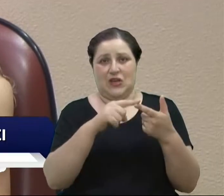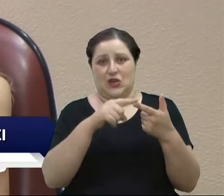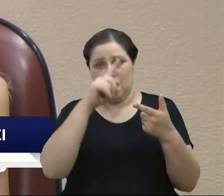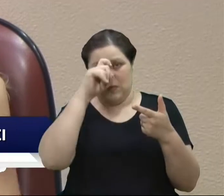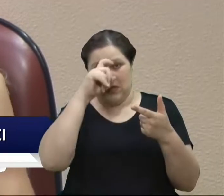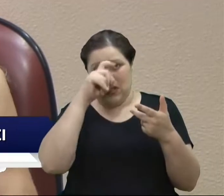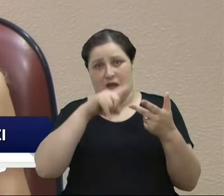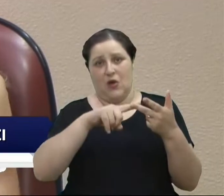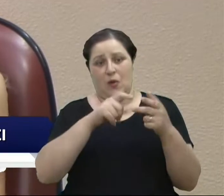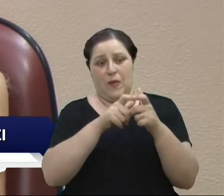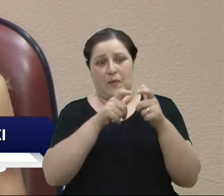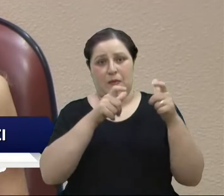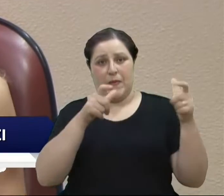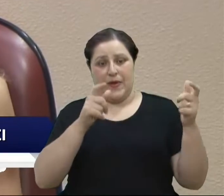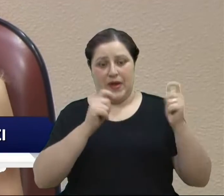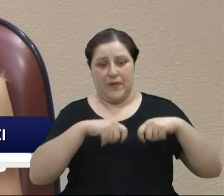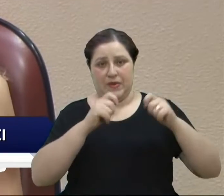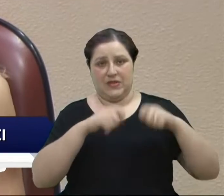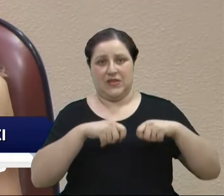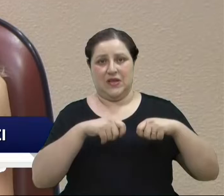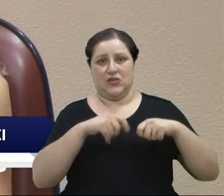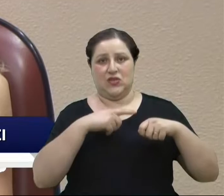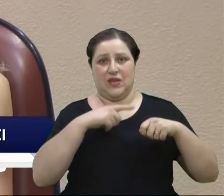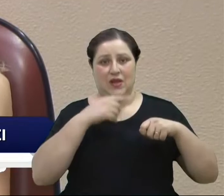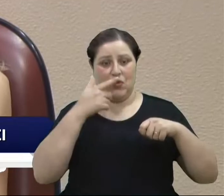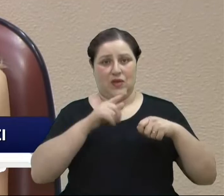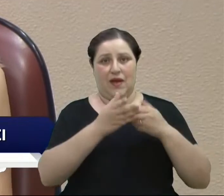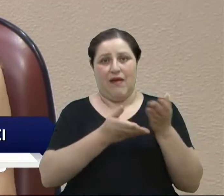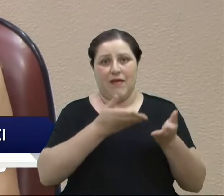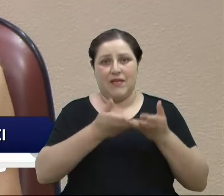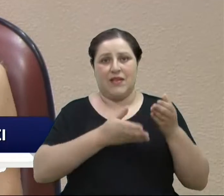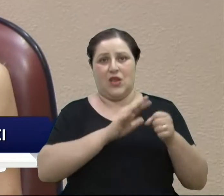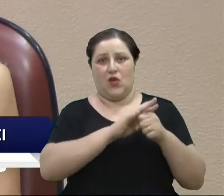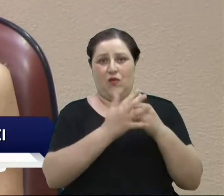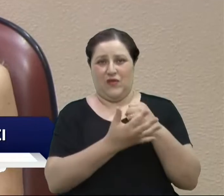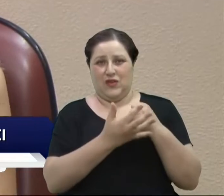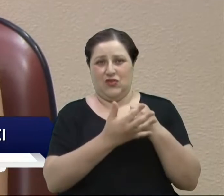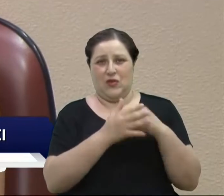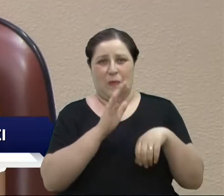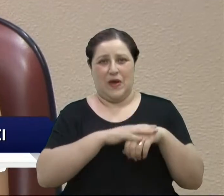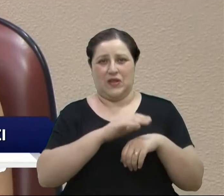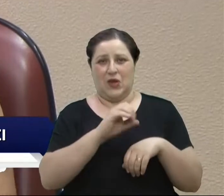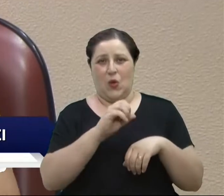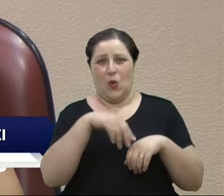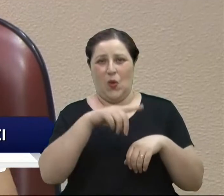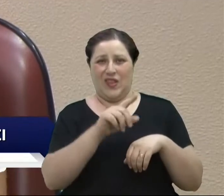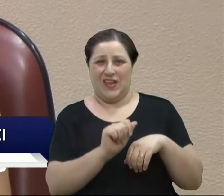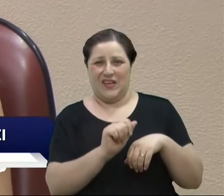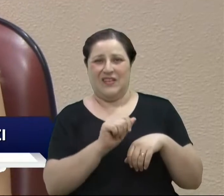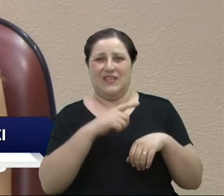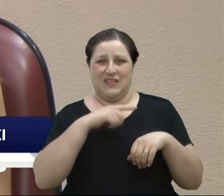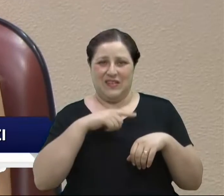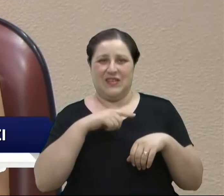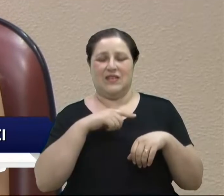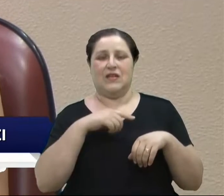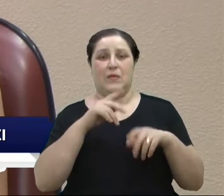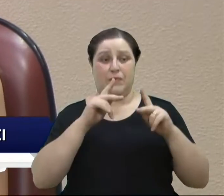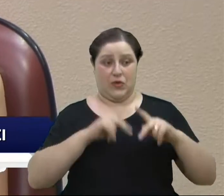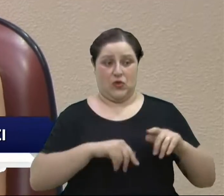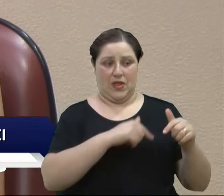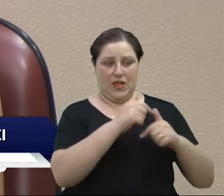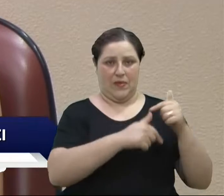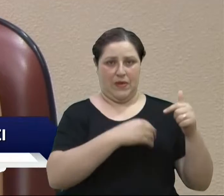suas capacidades para dar conta das ondas de Covid. E aquele médico que trabalhava na atenção